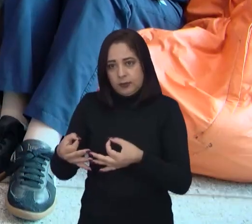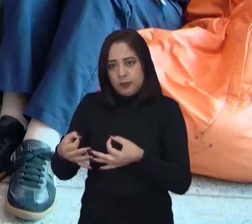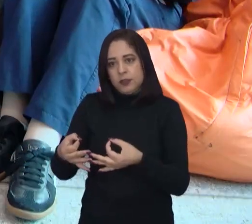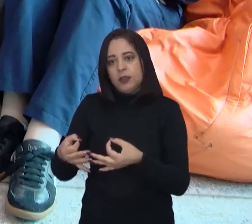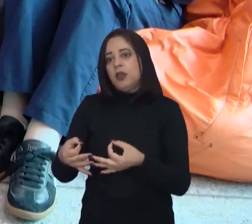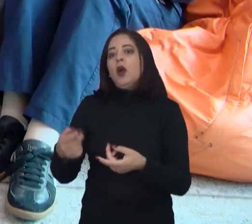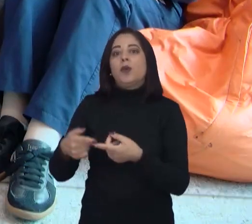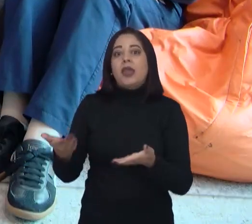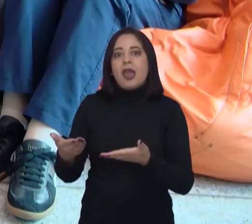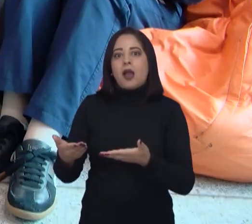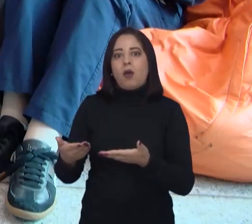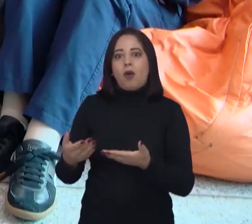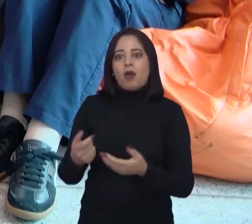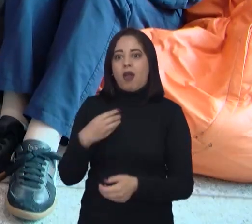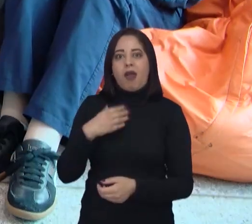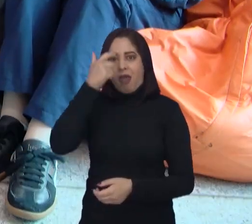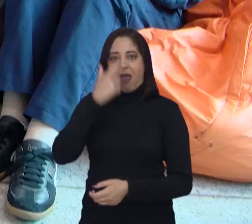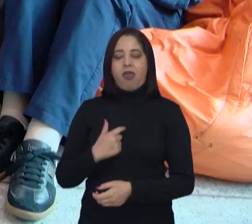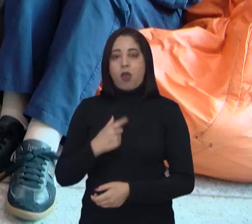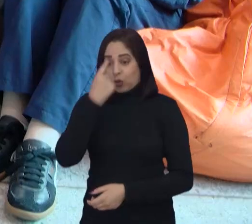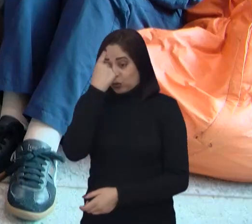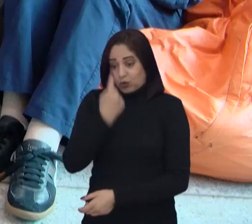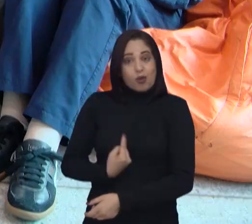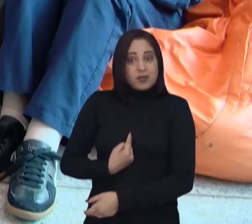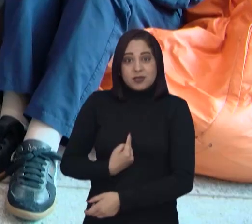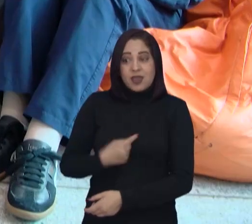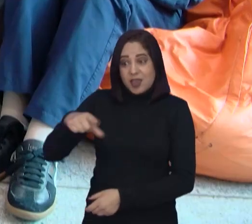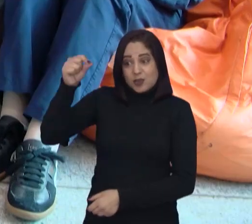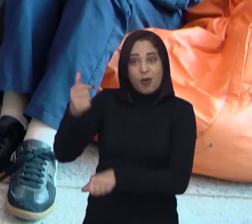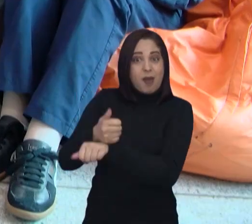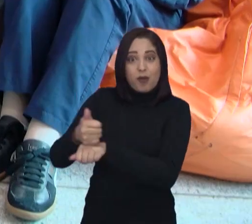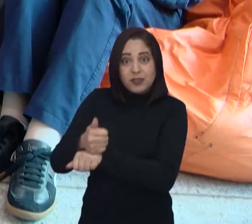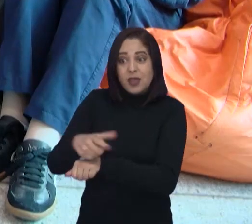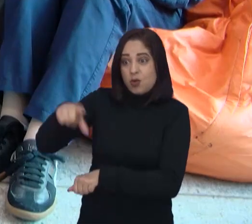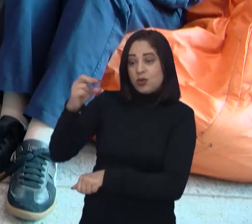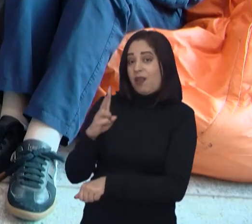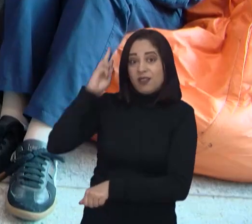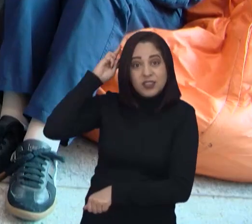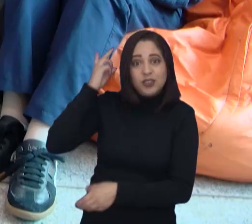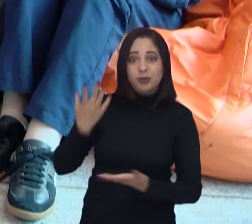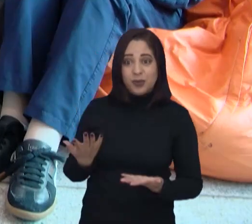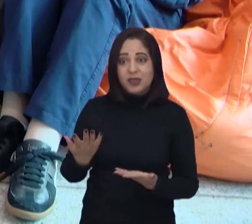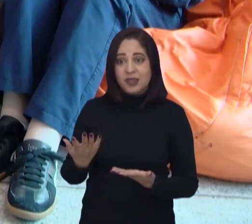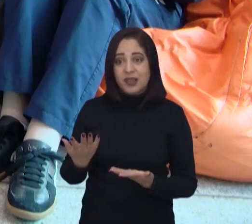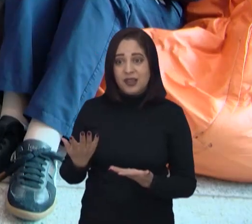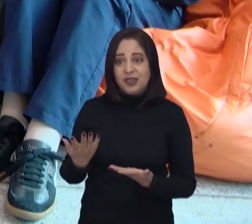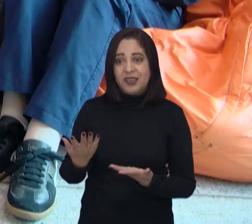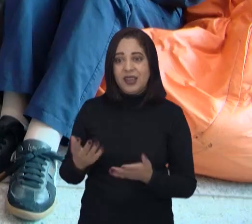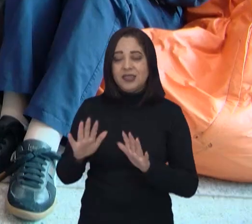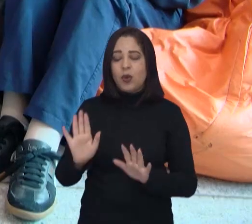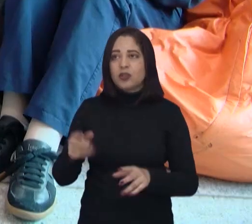tomasse a rédeas da sua própria vida. Então, você já tem que fazer essa decisão do vestibular, então você já vê